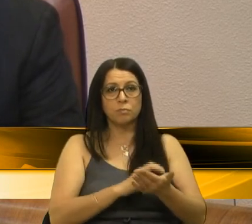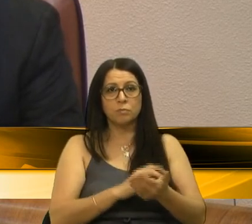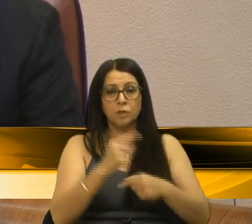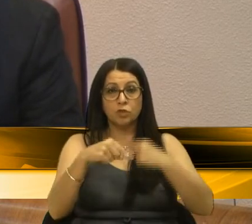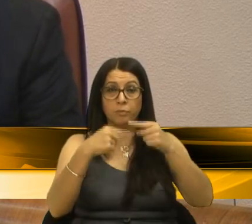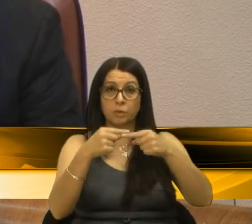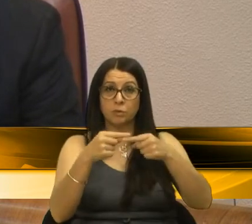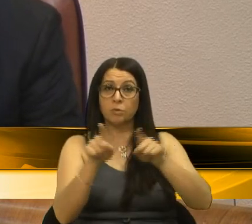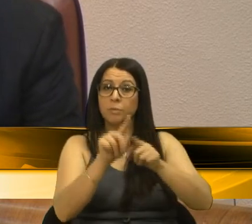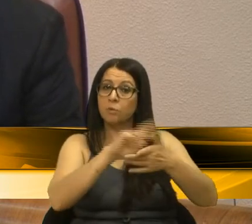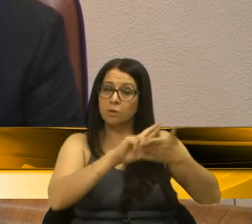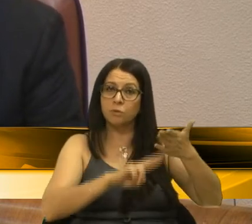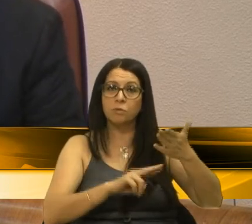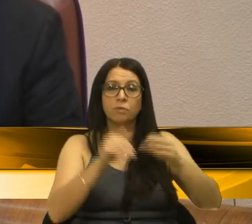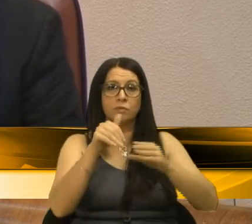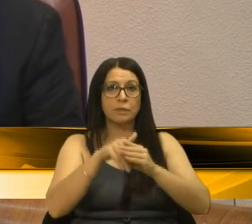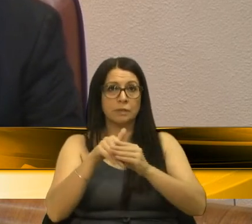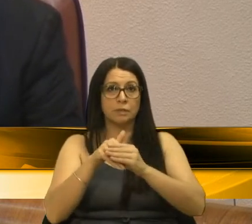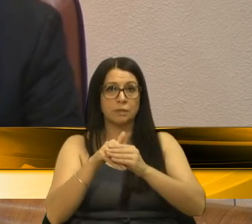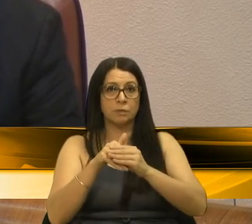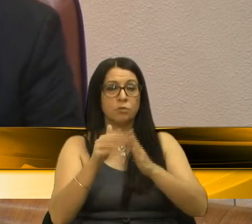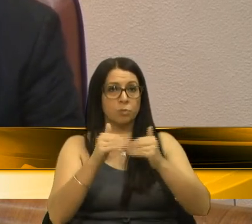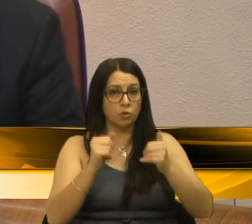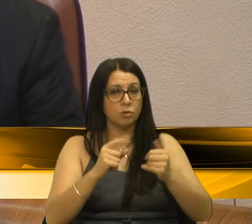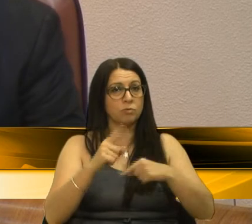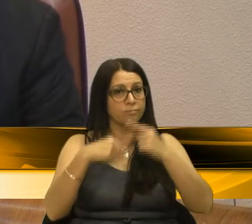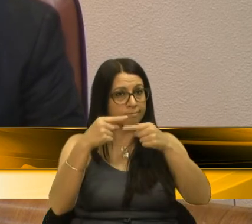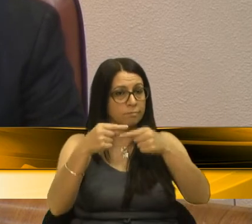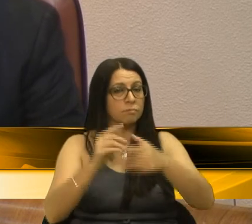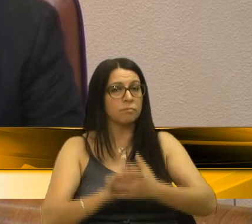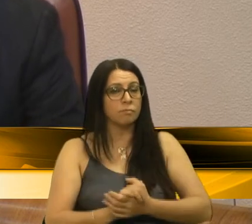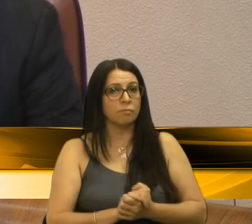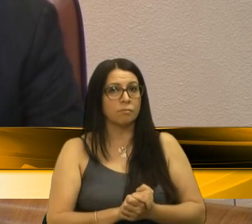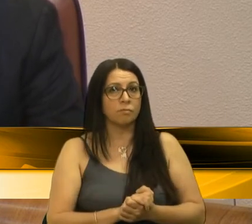adiamento e do relatório de votação do pedido de adiamento.